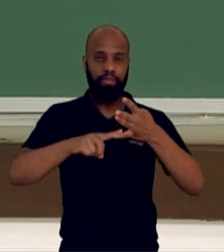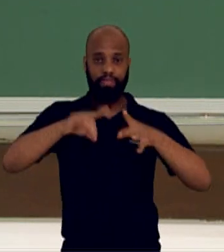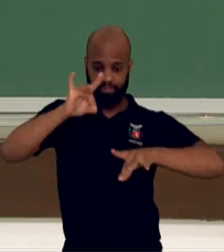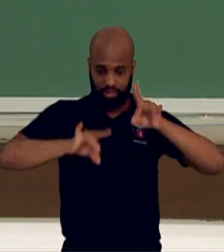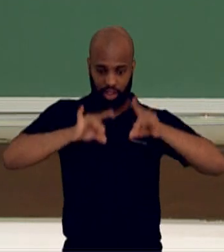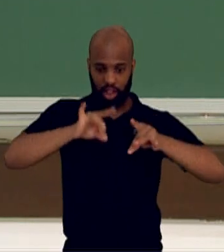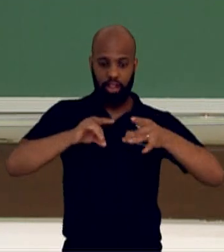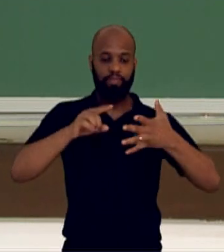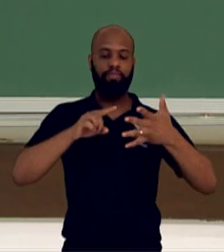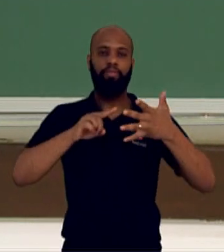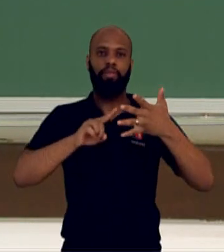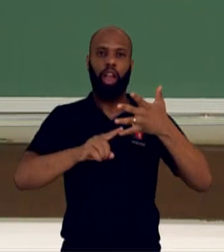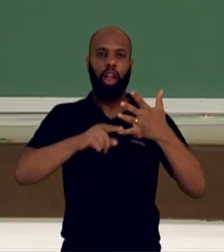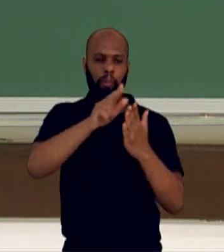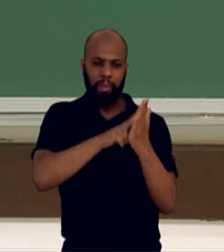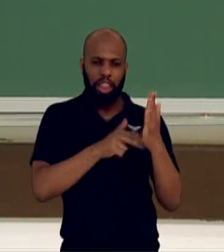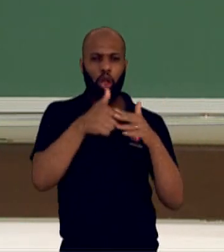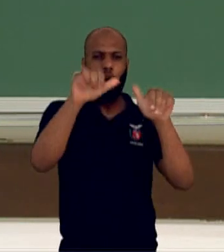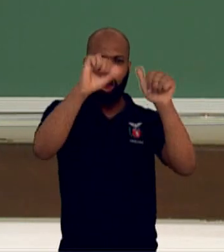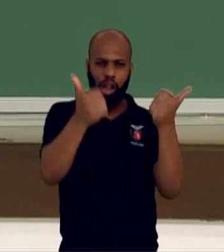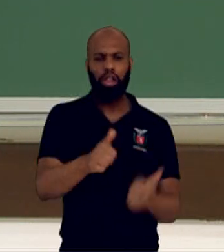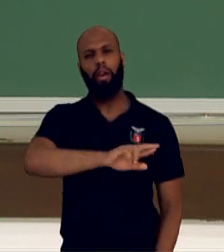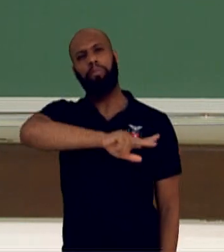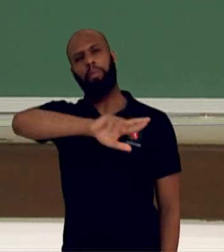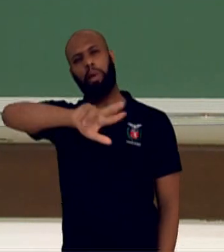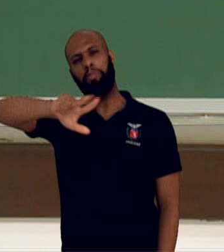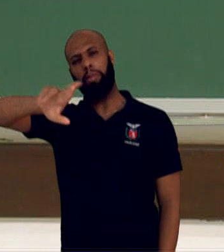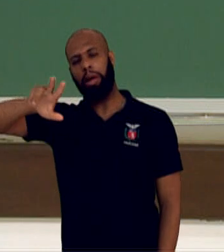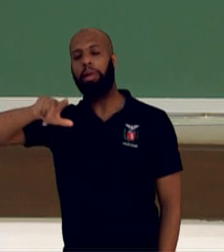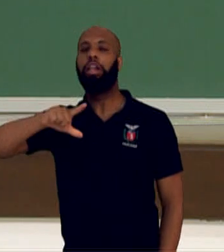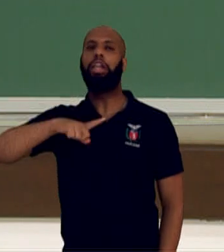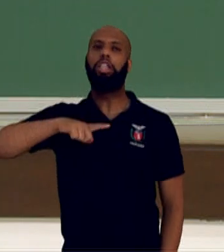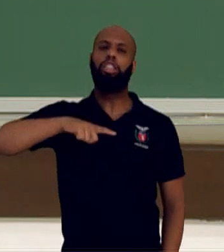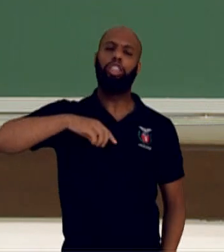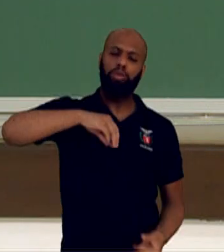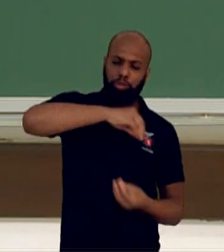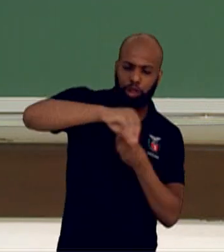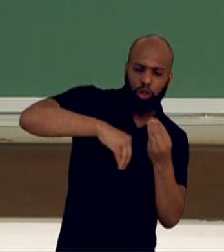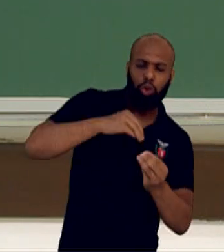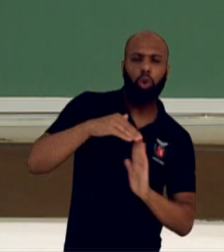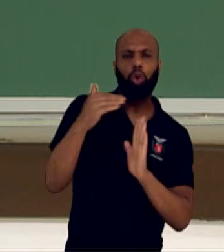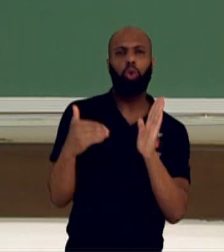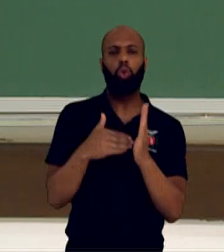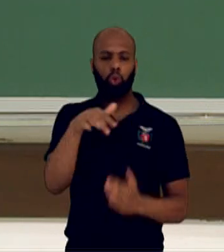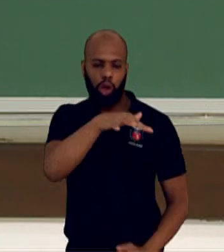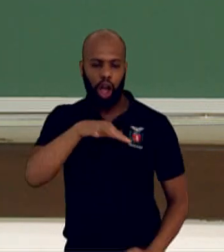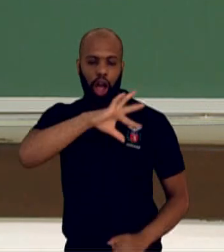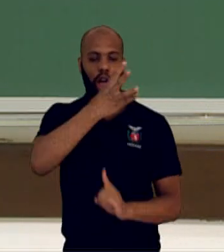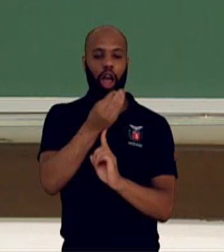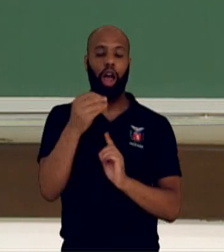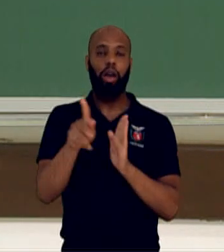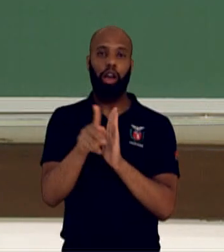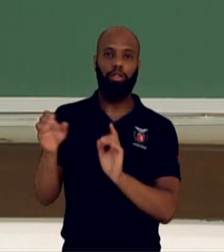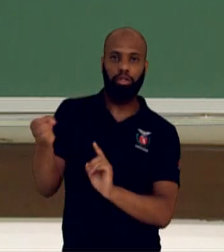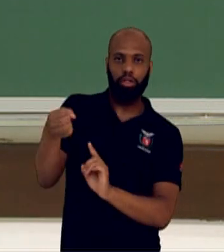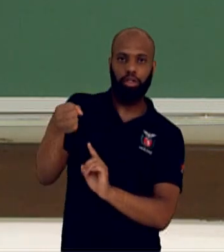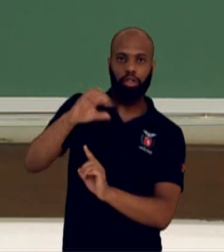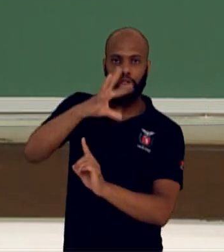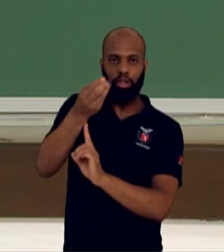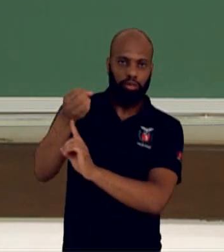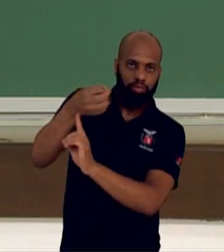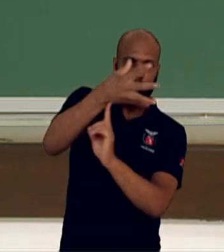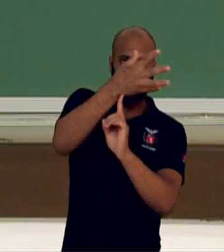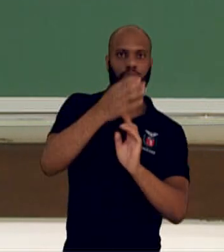teatro, tivemos pintores, escultores. Então, envolveu todas as áreas artísticas nessa semana,